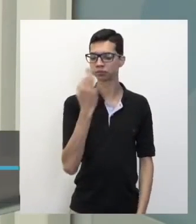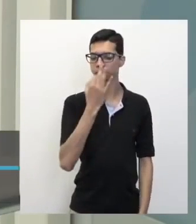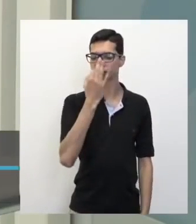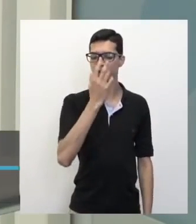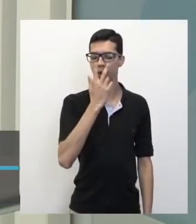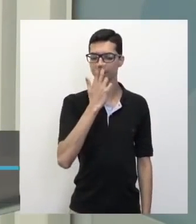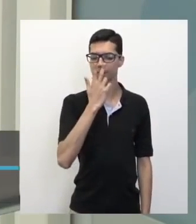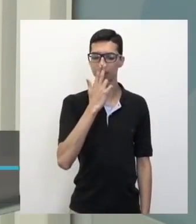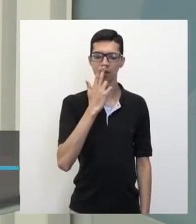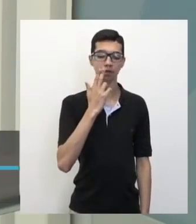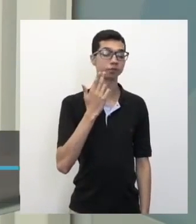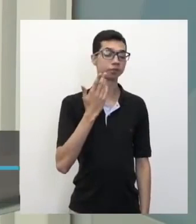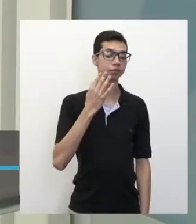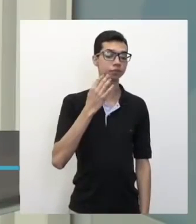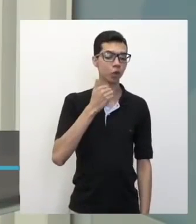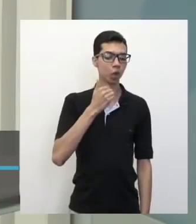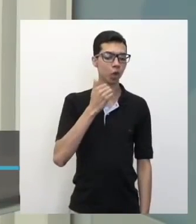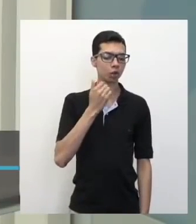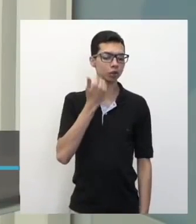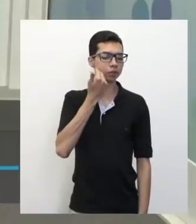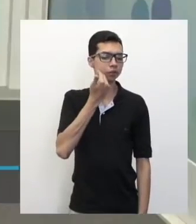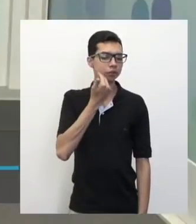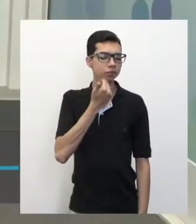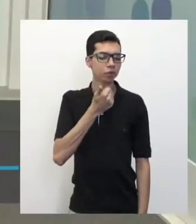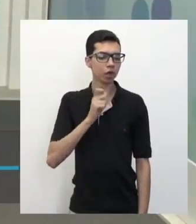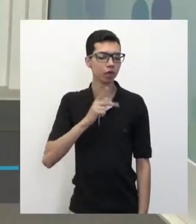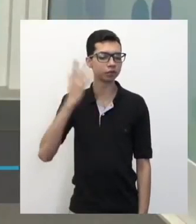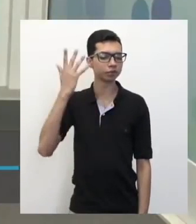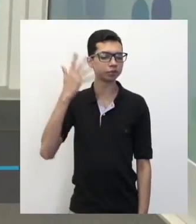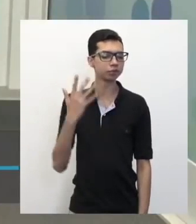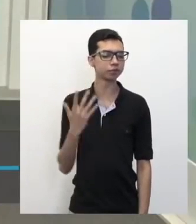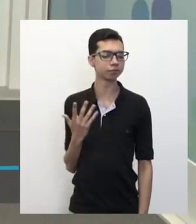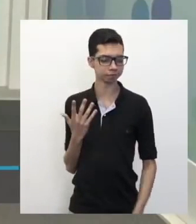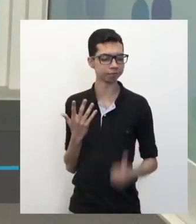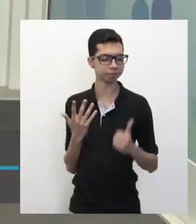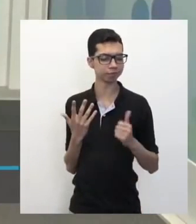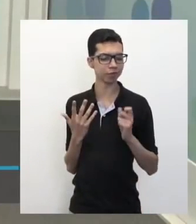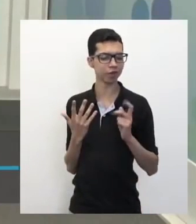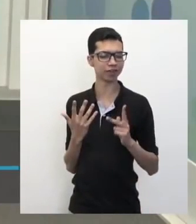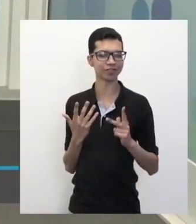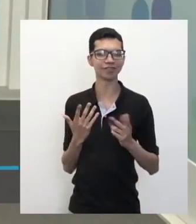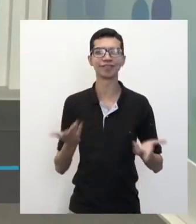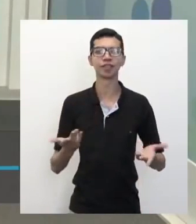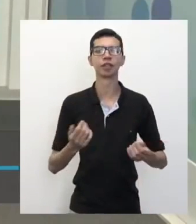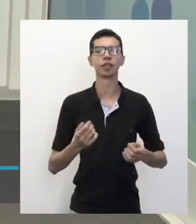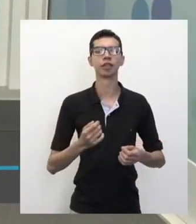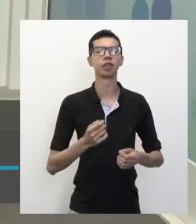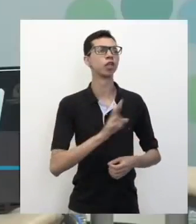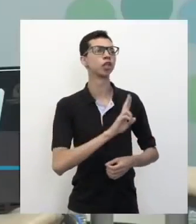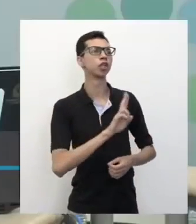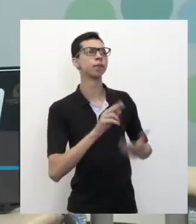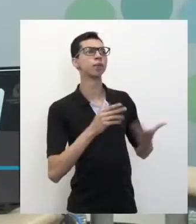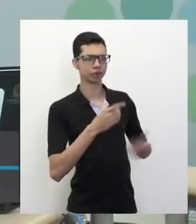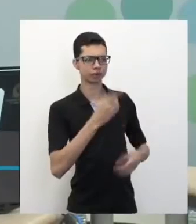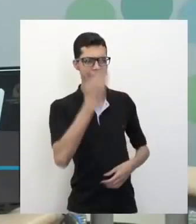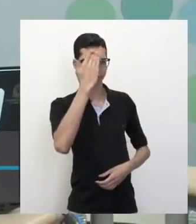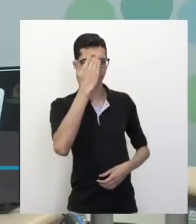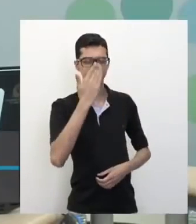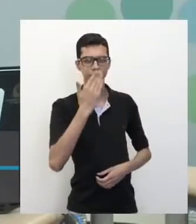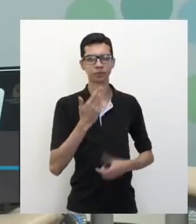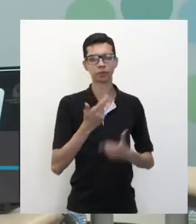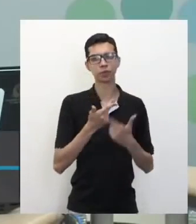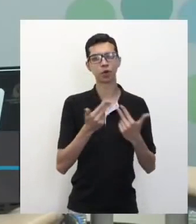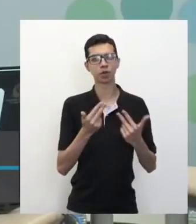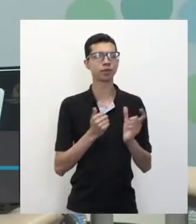ok. Eu não sei o nome, mas é um funk Se aí, vocês né? sabem qual que é o nome dessa música, Vocês não sei o que lá, sabem, ok? ok? Não, ok. E isso tem